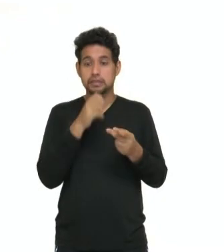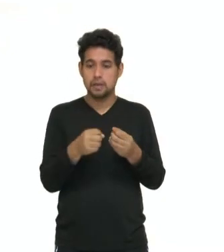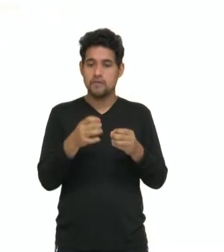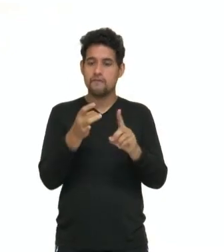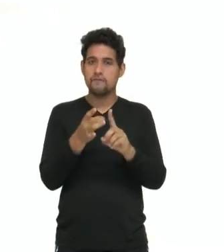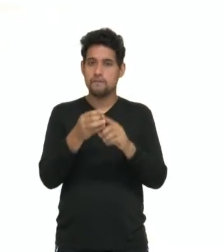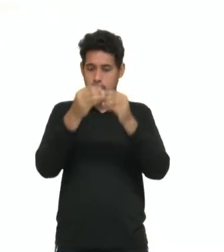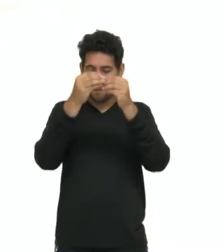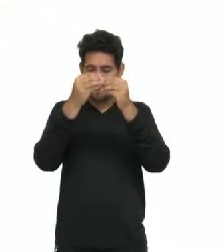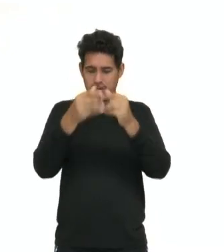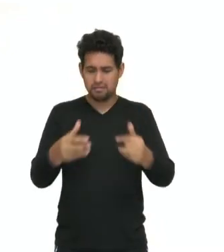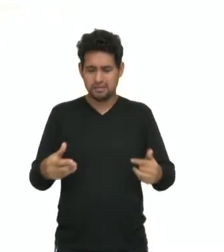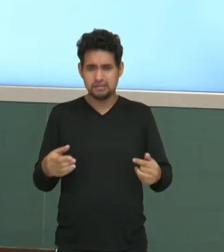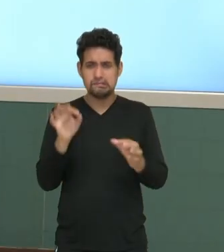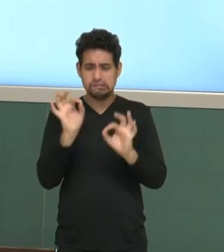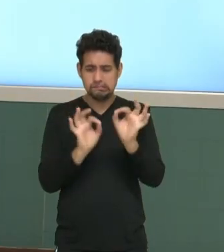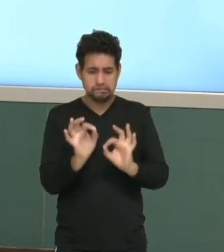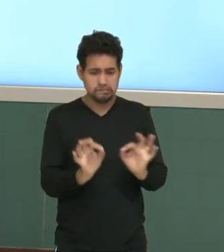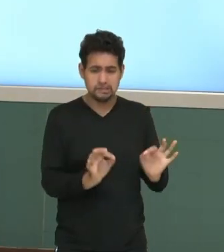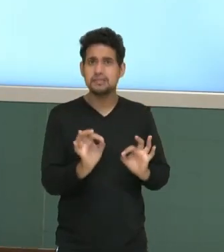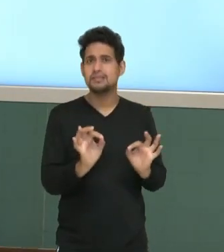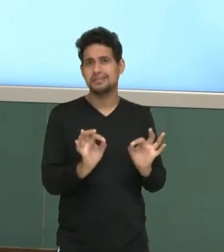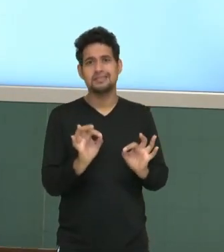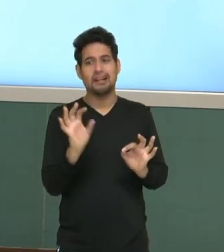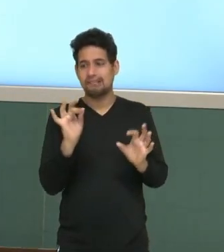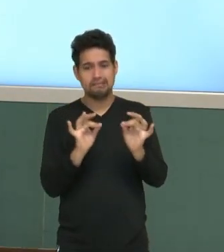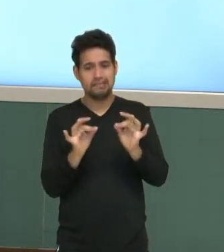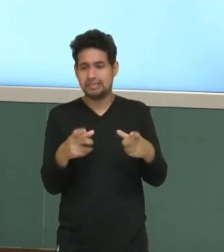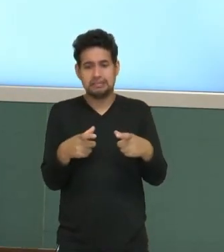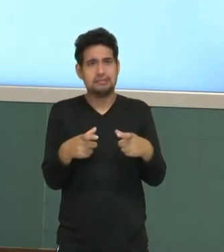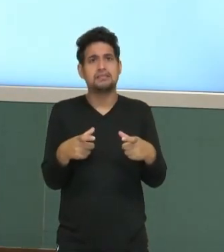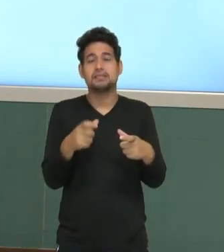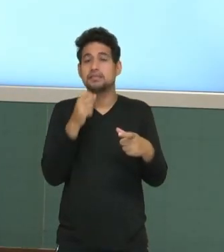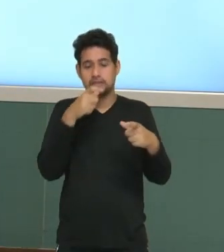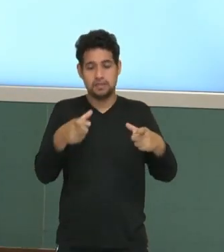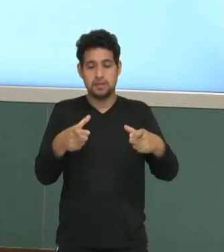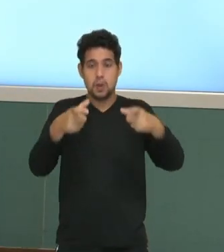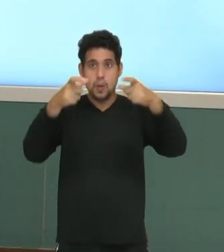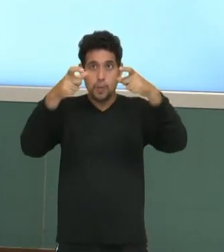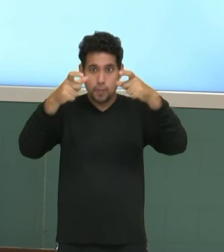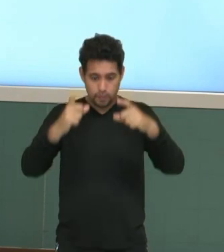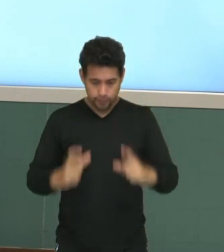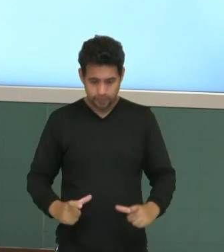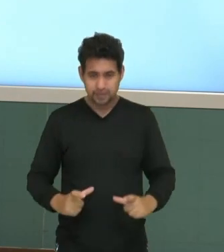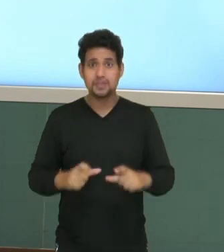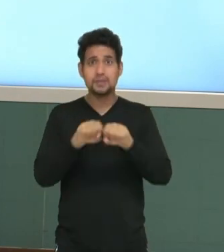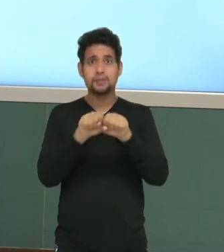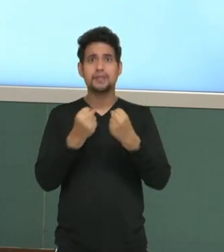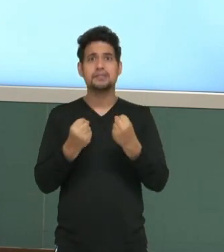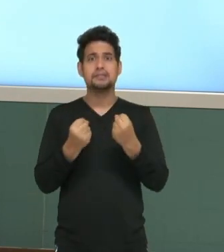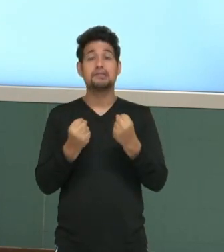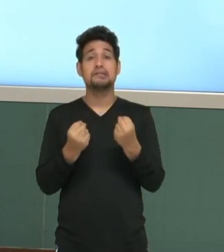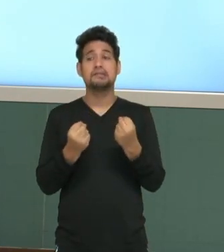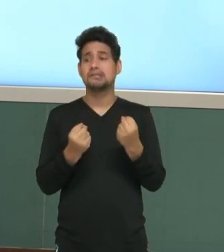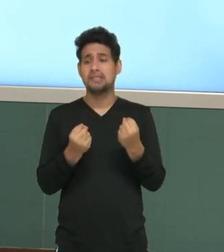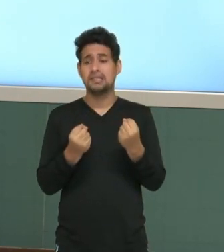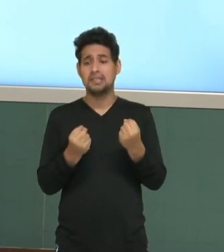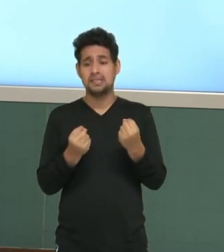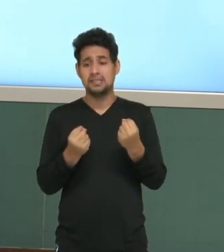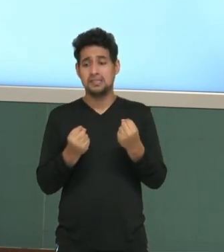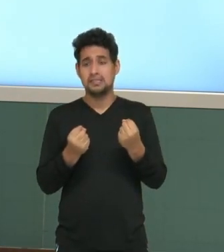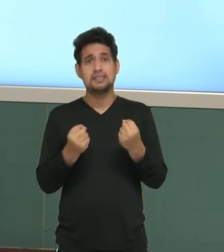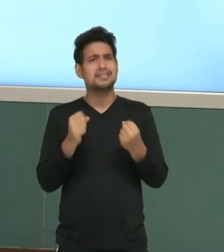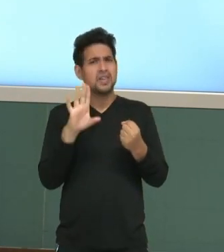chão, fragmenta-se em diversos pedaços. Então eu tinha um prato com seu formato, joguei no chão, quebrou. Ah, mas sabendo se